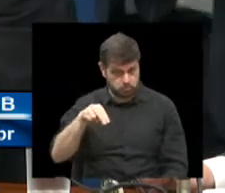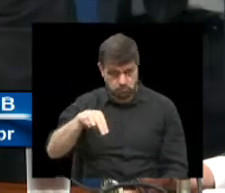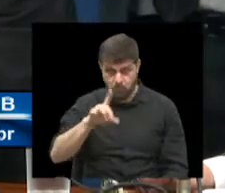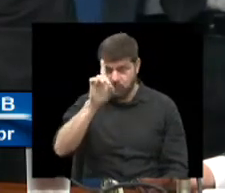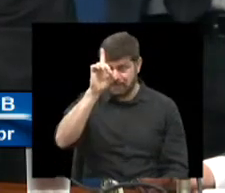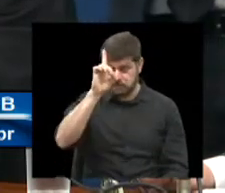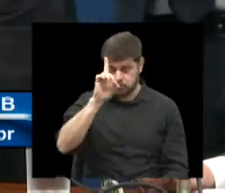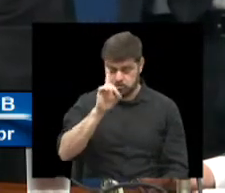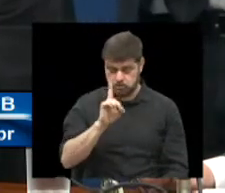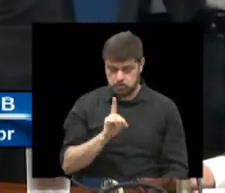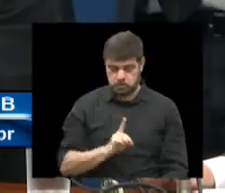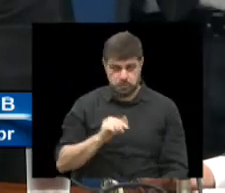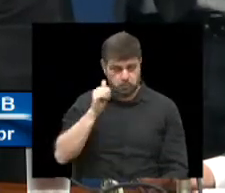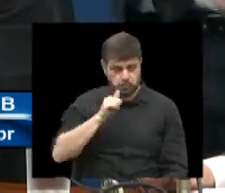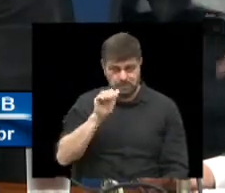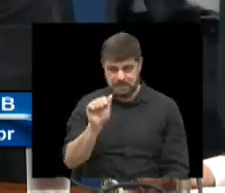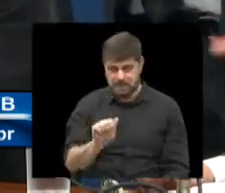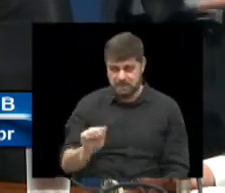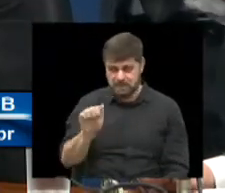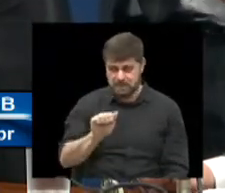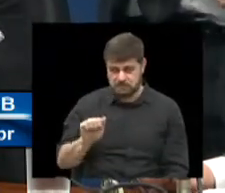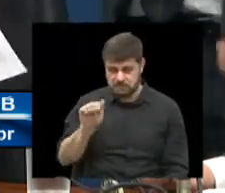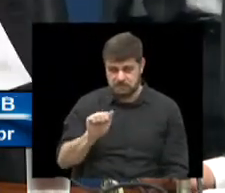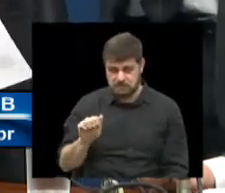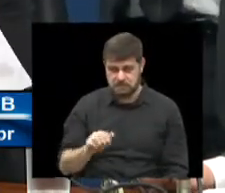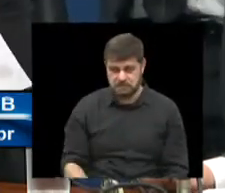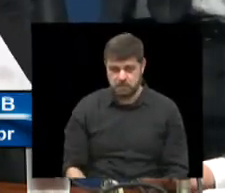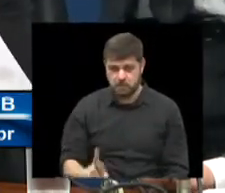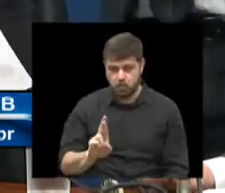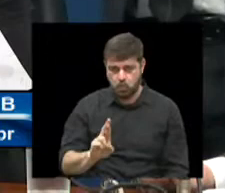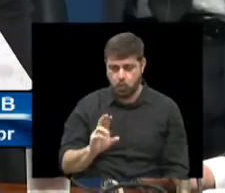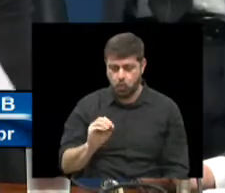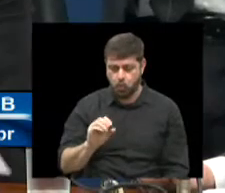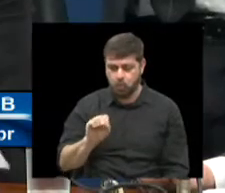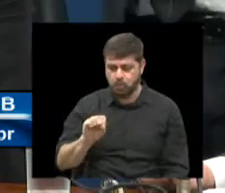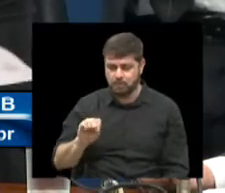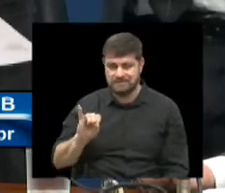diretora da Associação Beneficente Rossini.